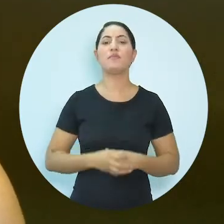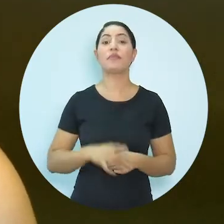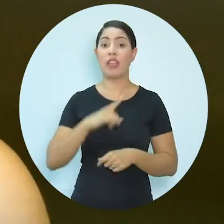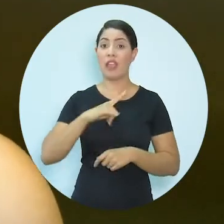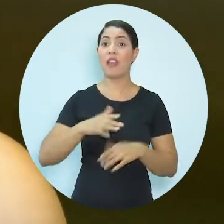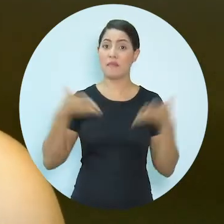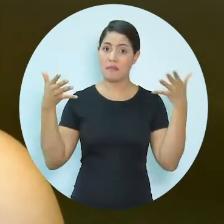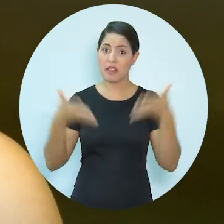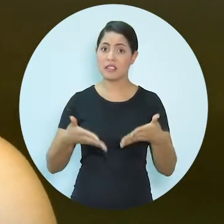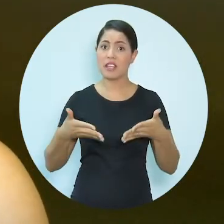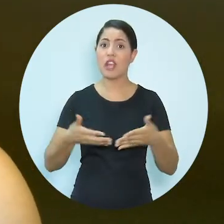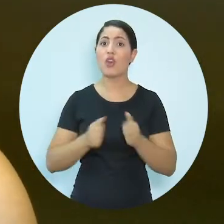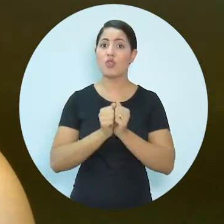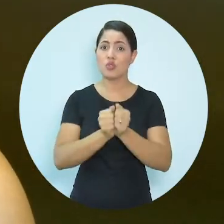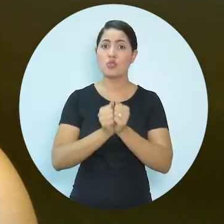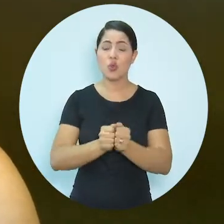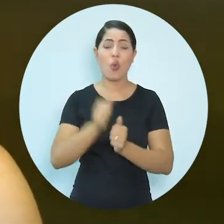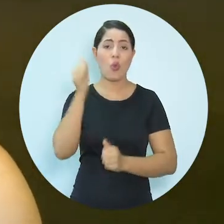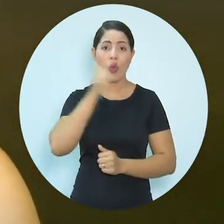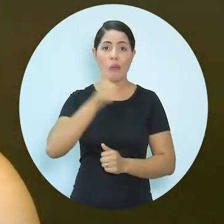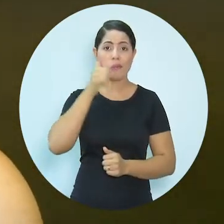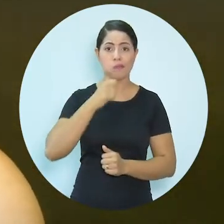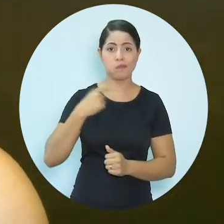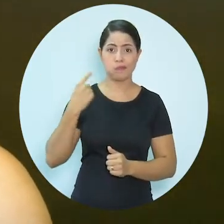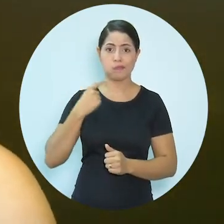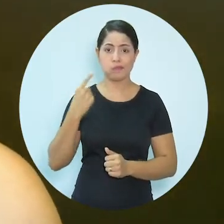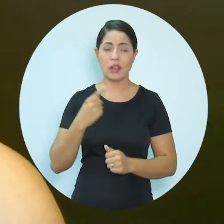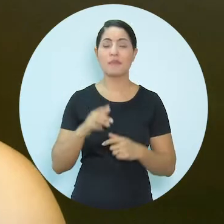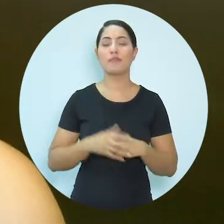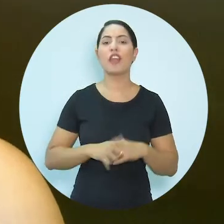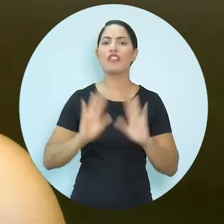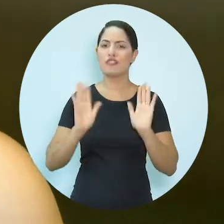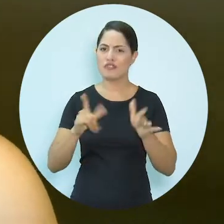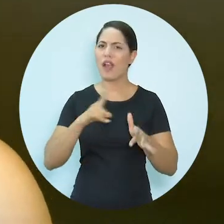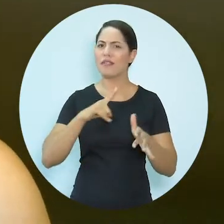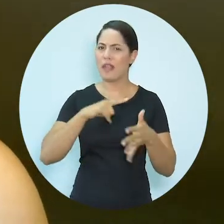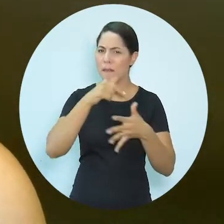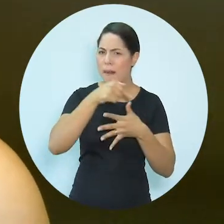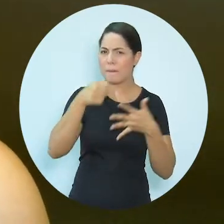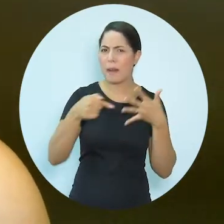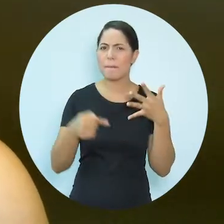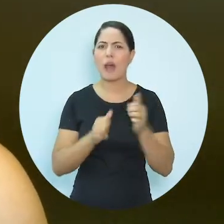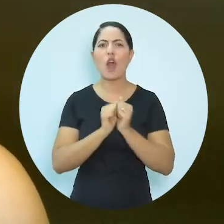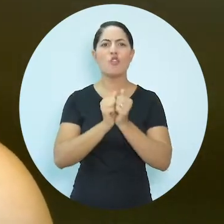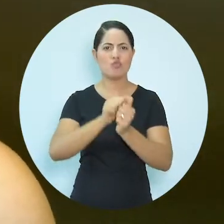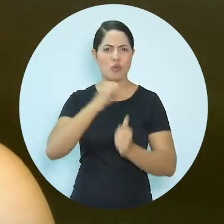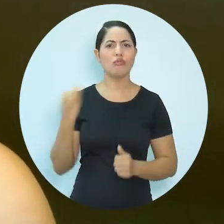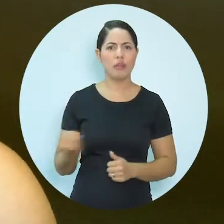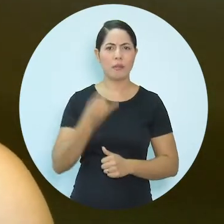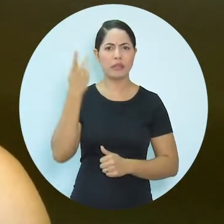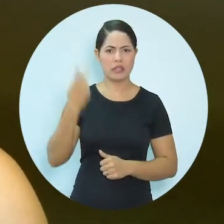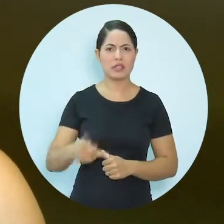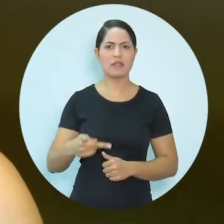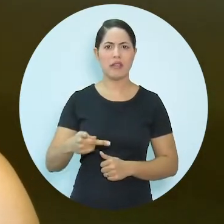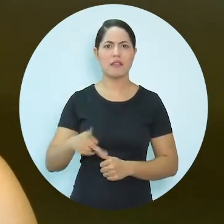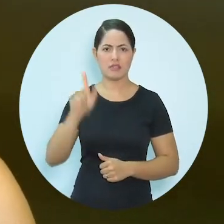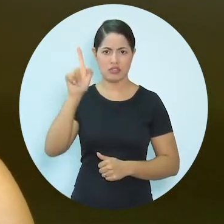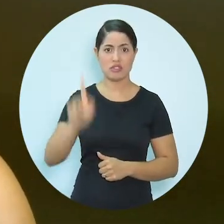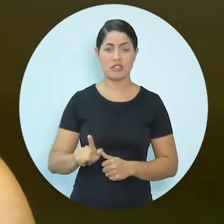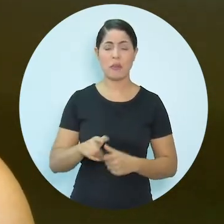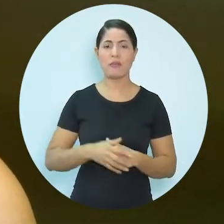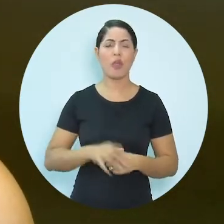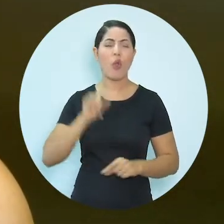uma parceria da Comissão Nacional da Mulher Advogada com o coletivo Elas Pedem Vista e está dentro de uns pilares de atuação da comissão nessa